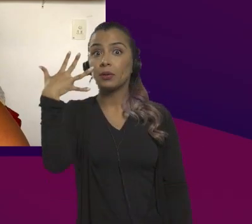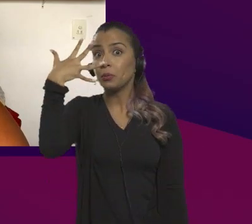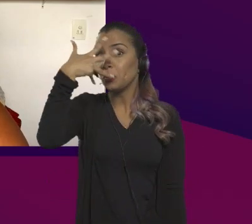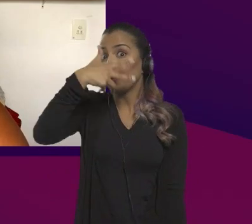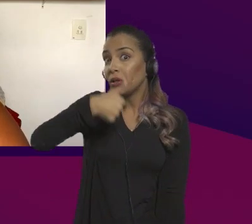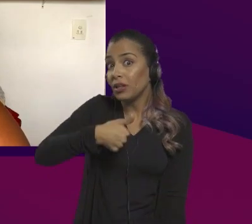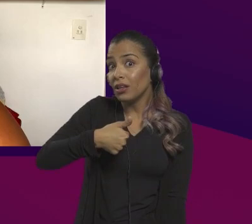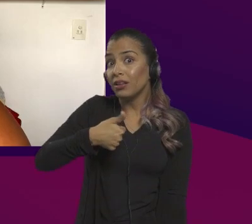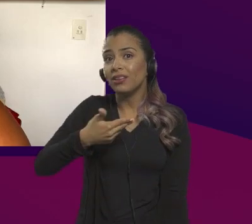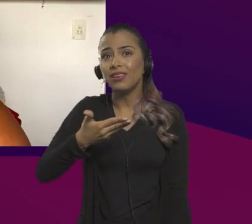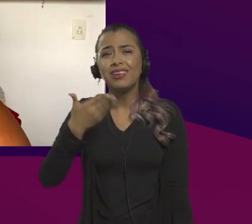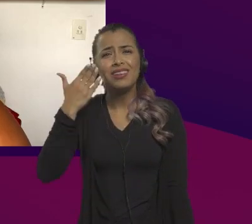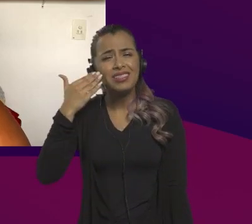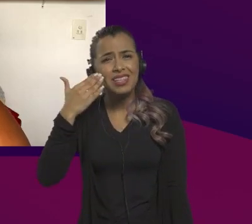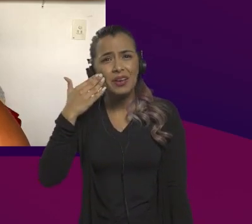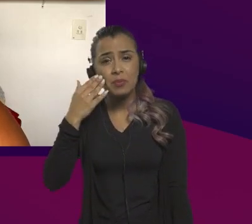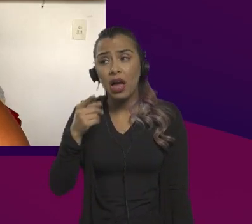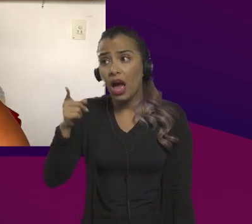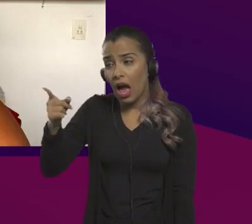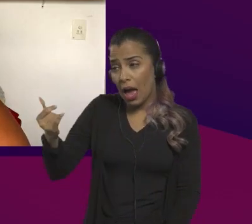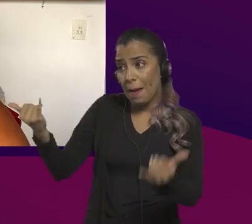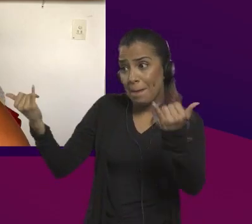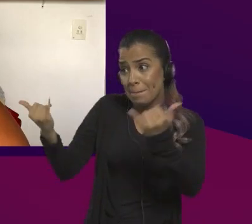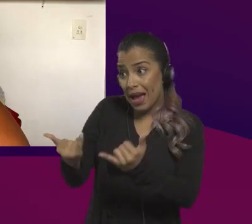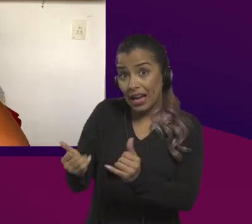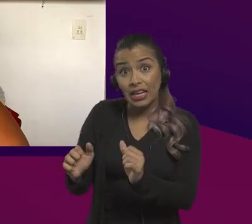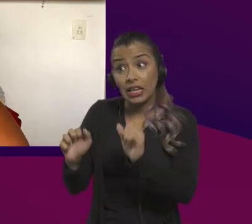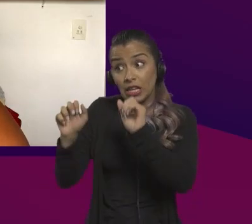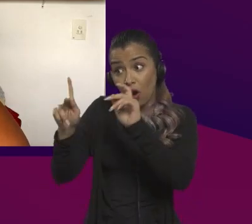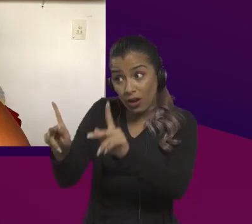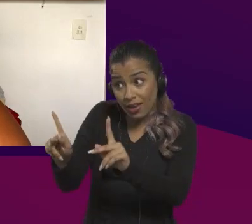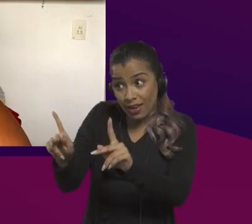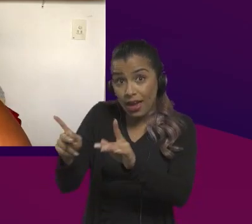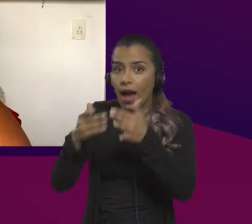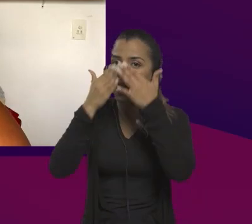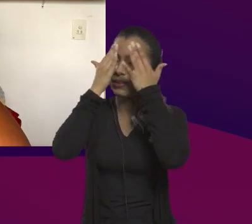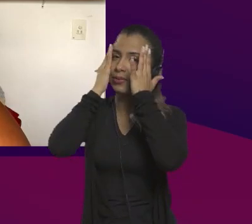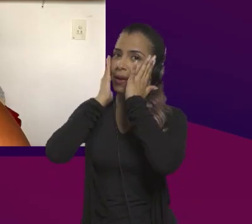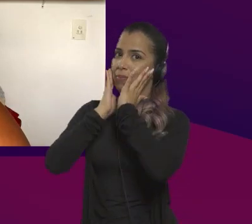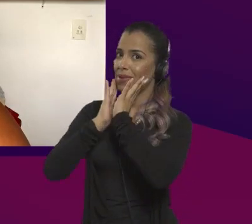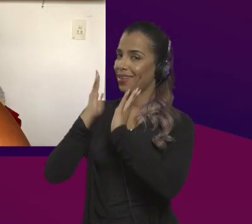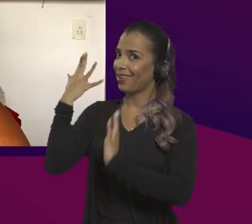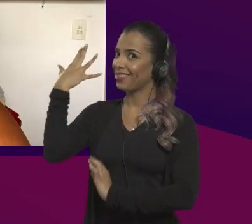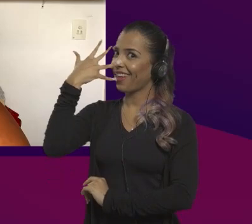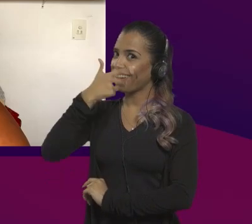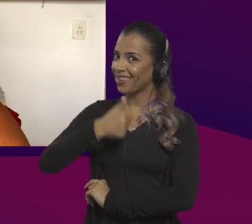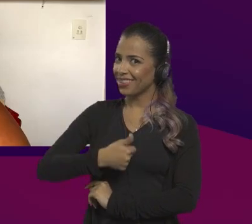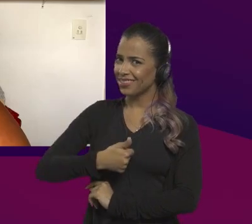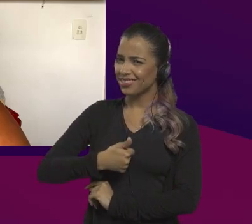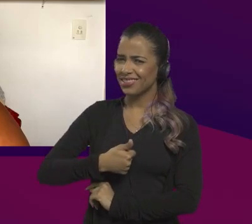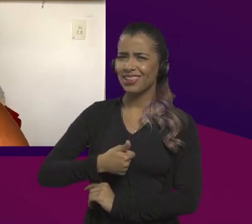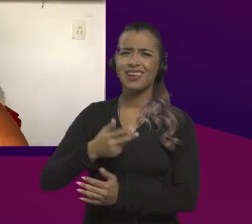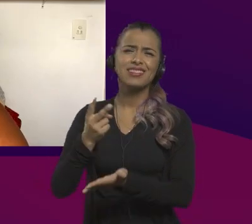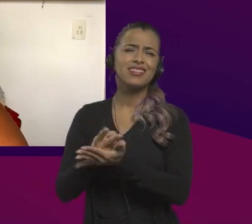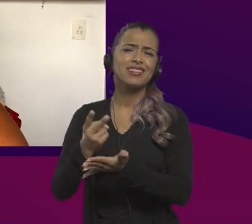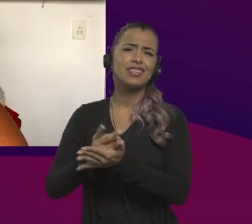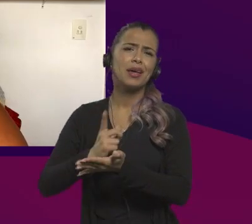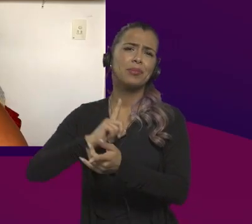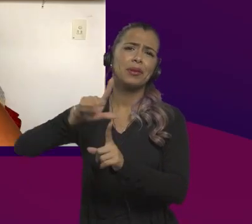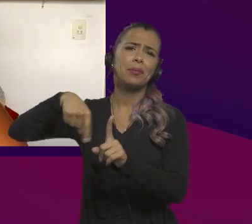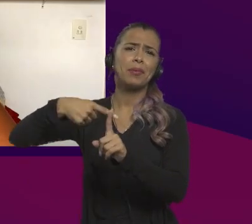transmutando, né? Agora... Ah, você tá magra, ah, sua pele tá linda. Sim. Então a gente tem que ficar muito atento aí nessas coisas